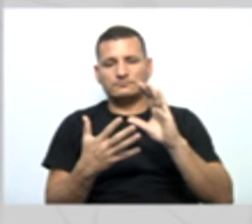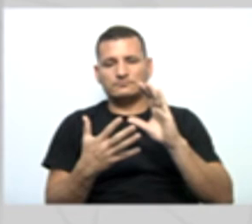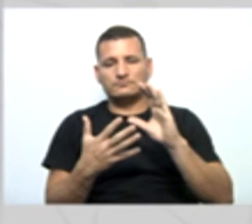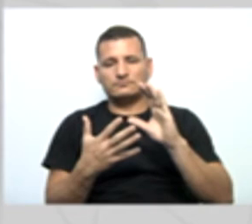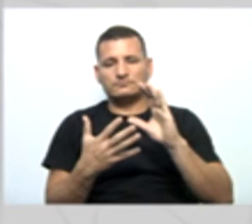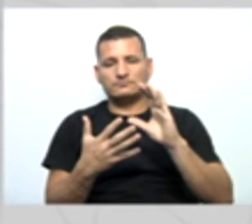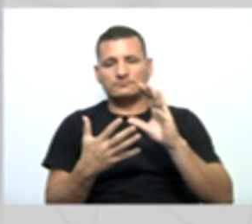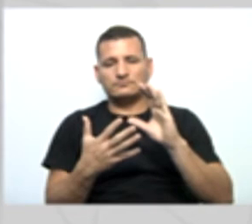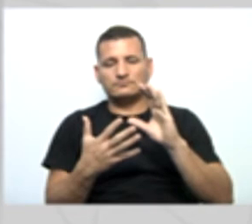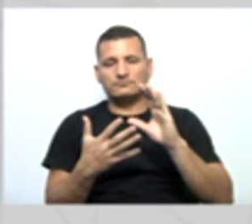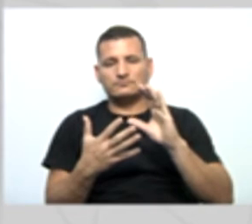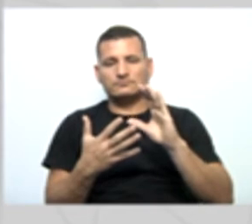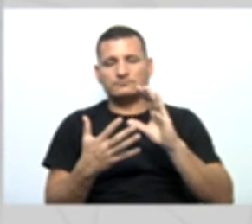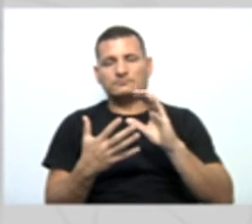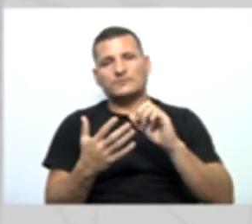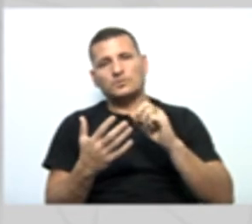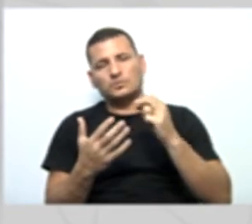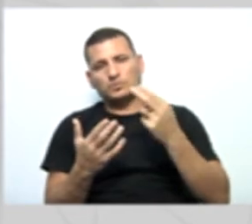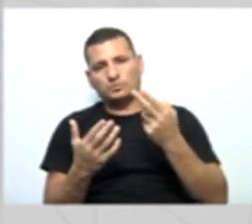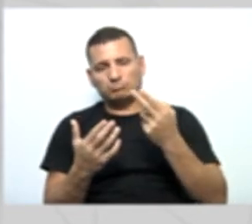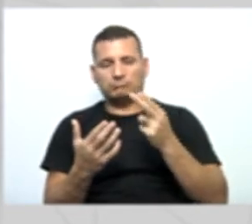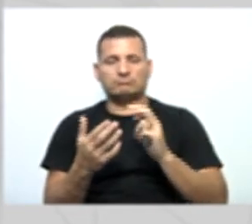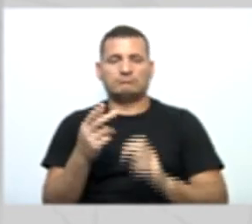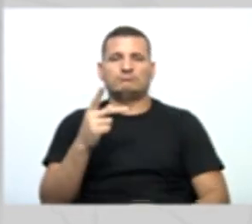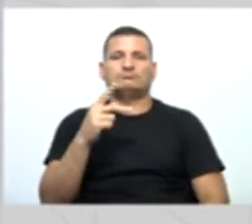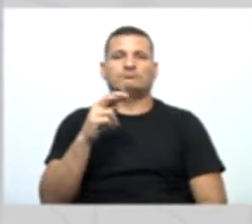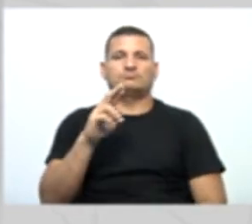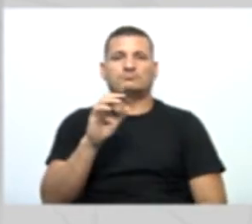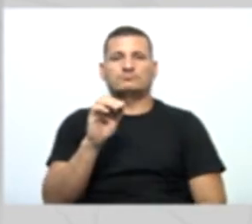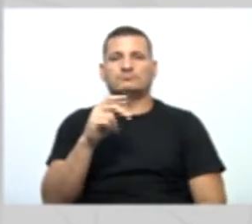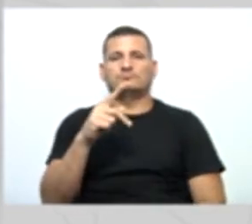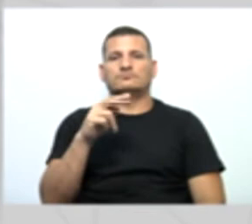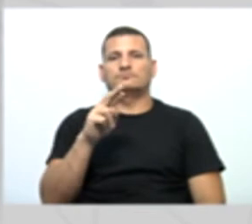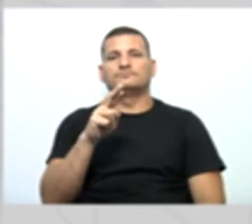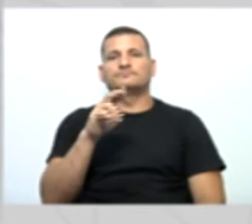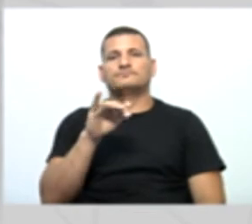ou seja, propriedades,